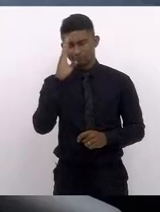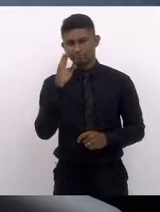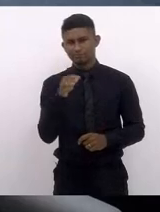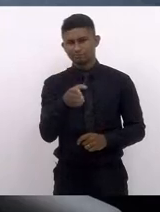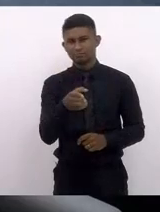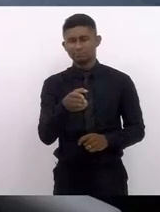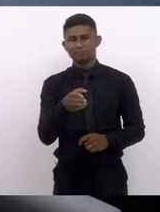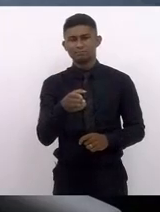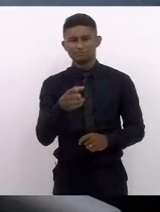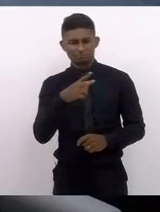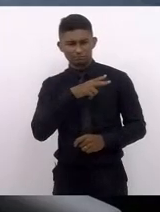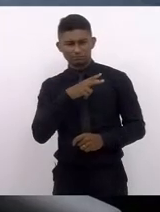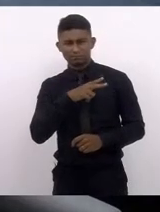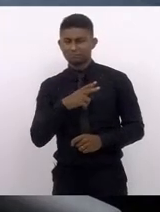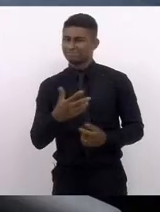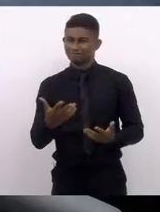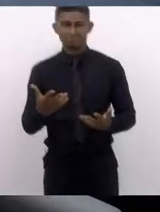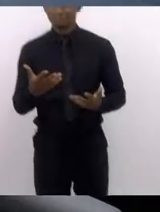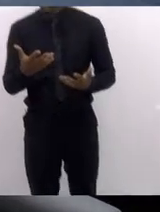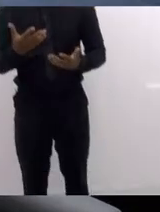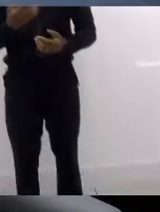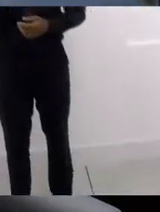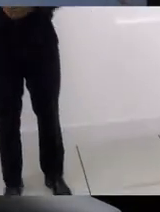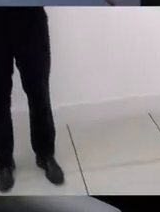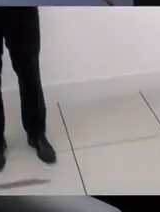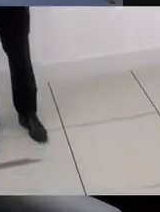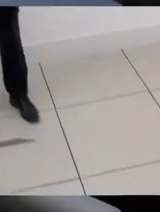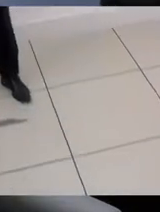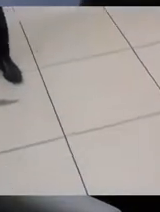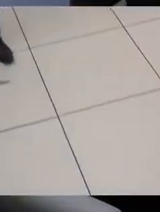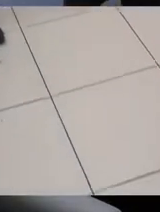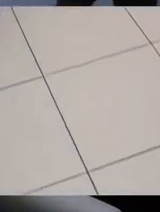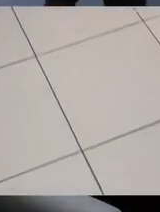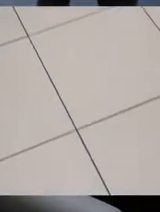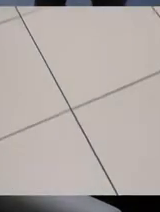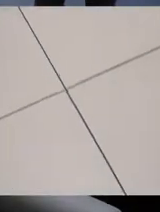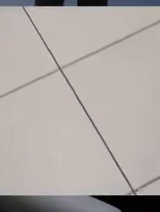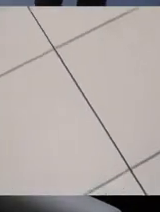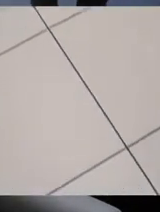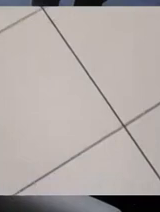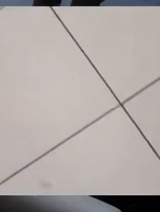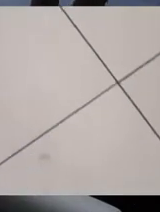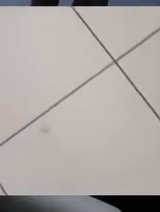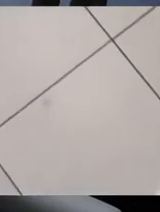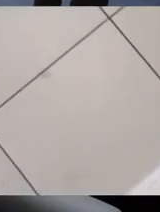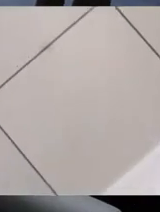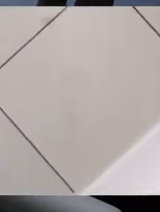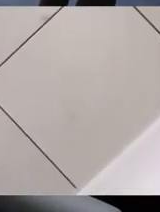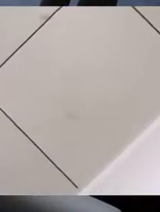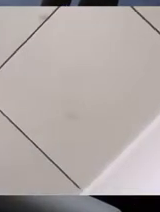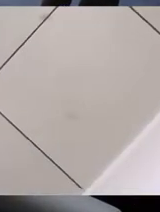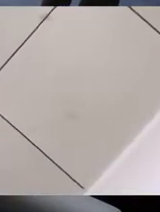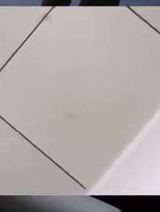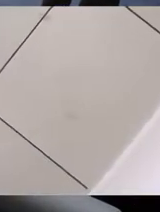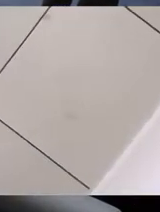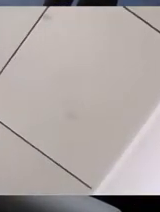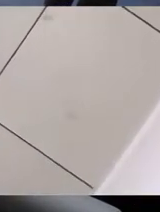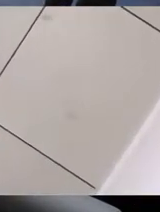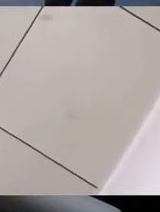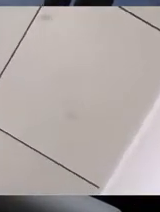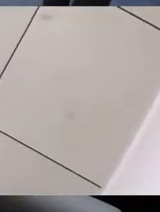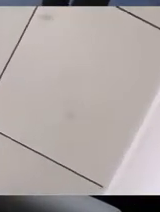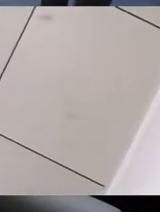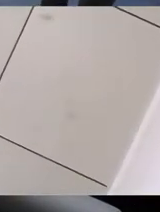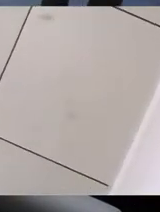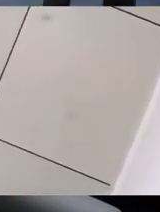privatizado e a gente sabe que o trabalhador da Cedae sempre fez um trabalho de qualidade lutando contra todas as adversidades